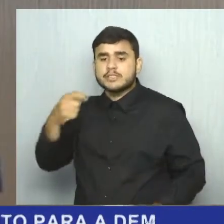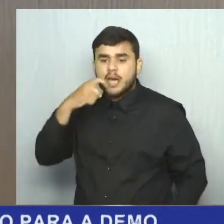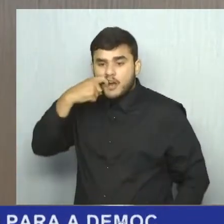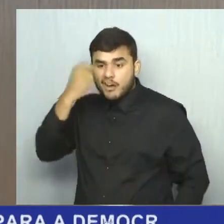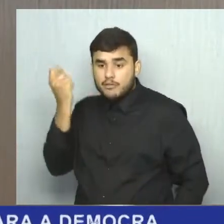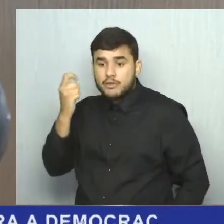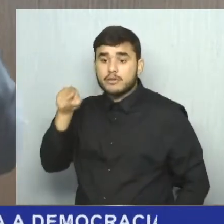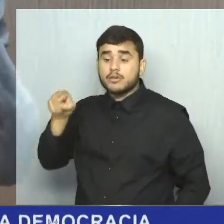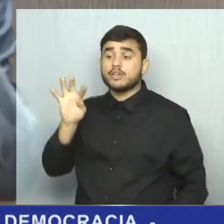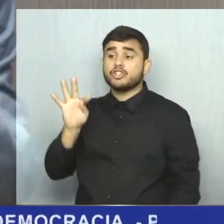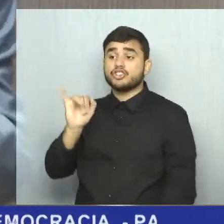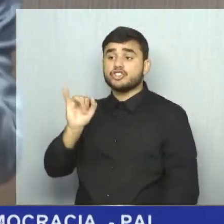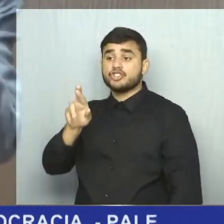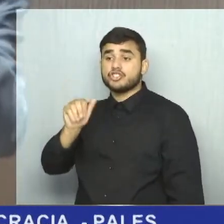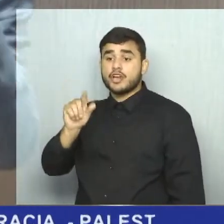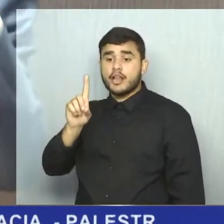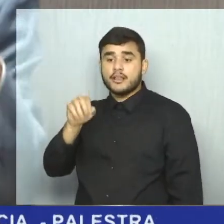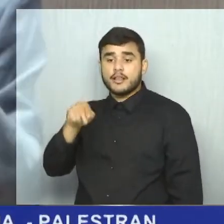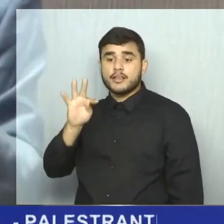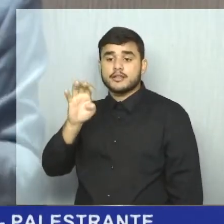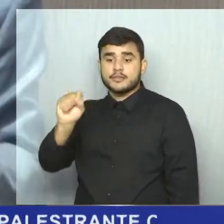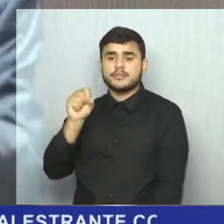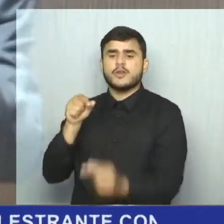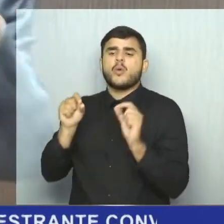eram justamente esse ideário